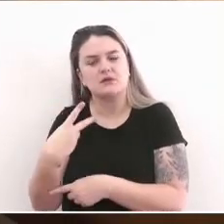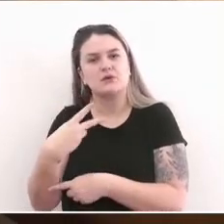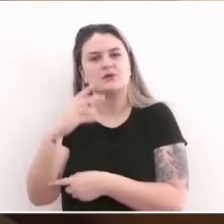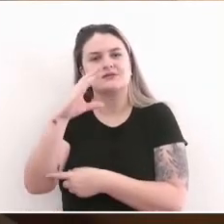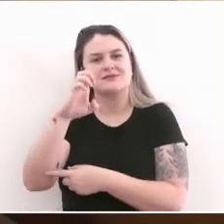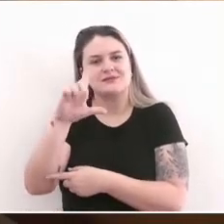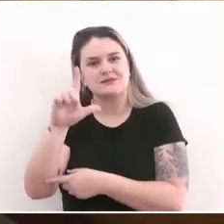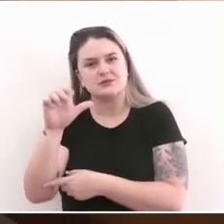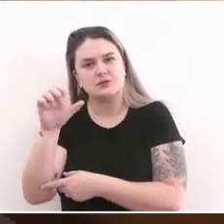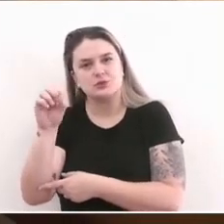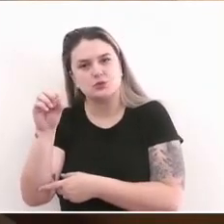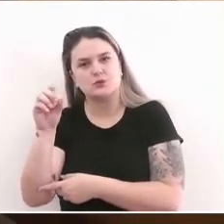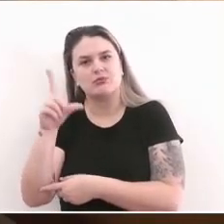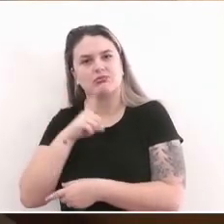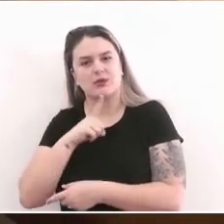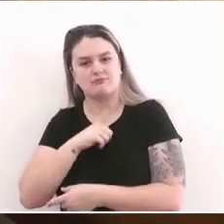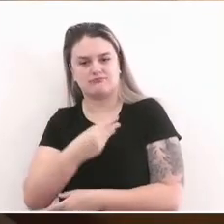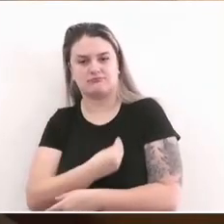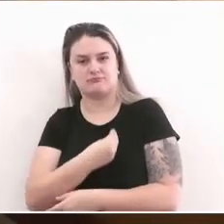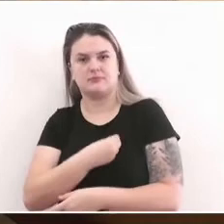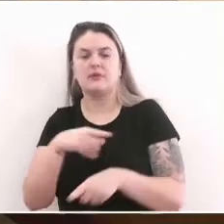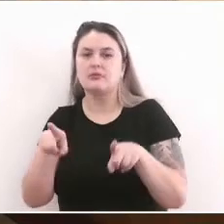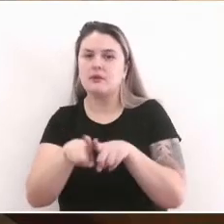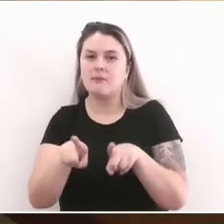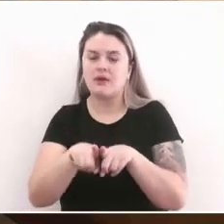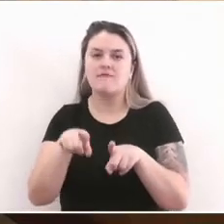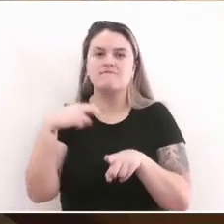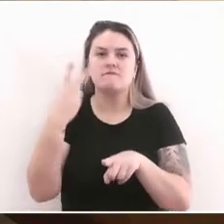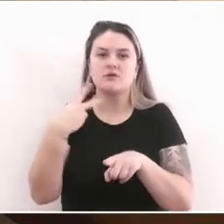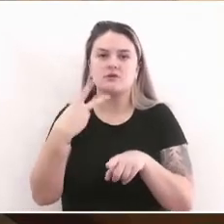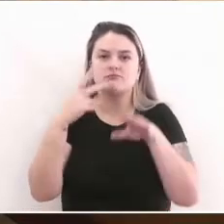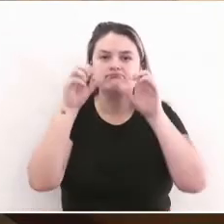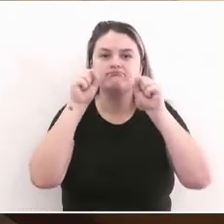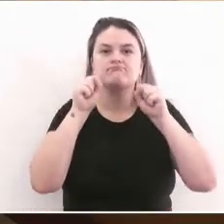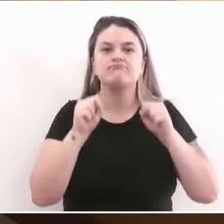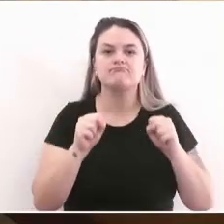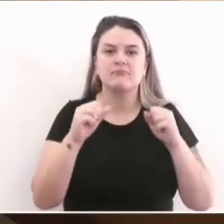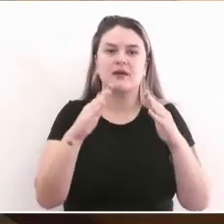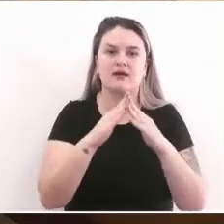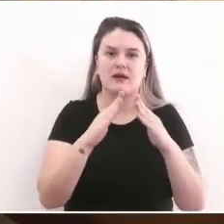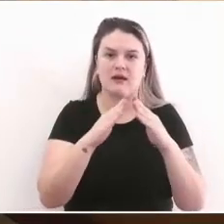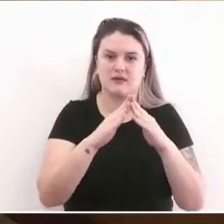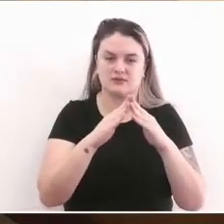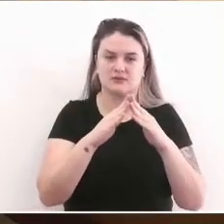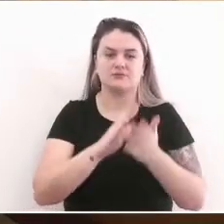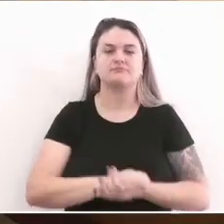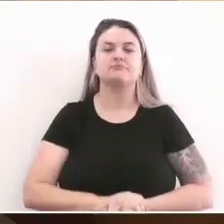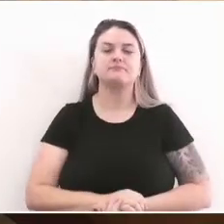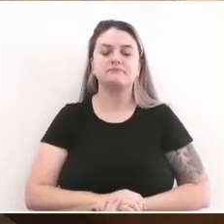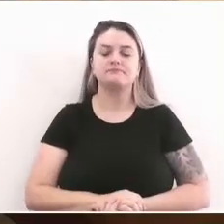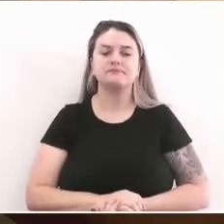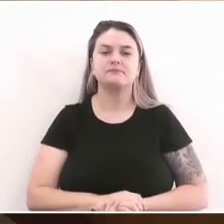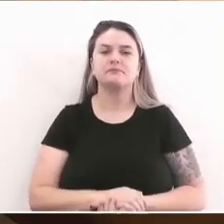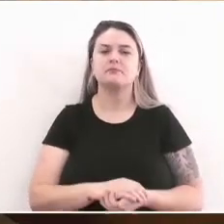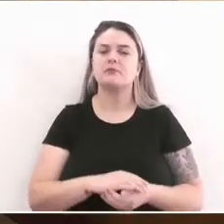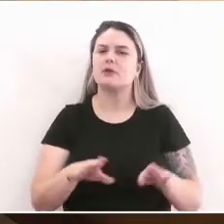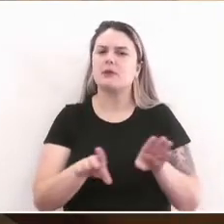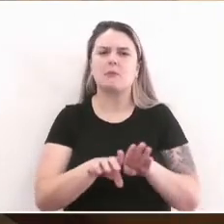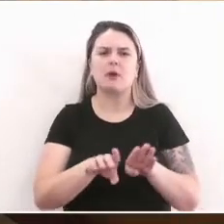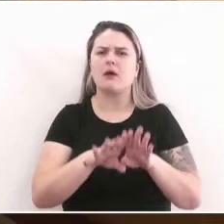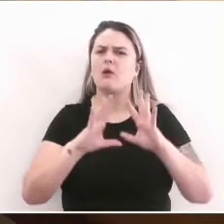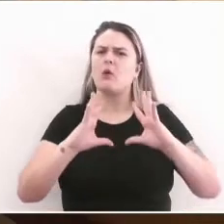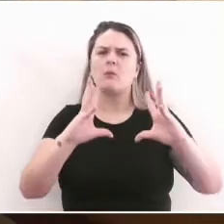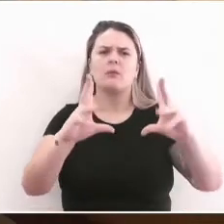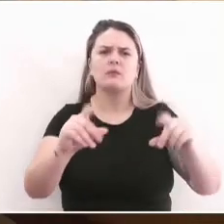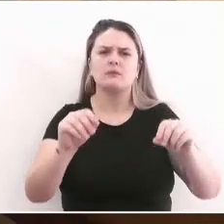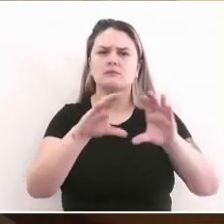a audiência, e também os nossos nobres vereadores que estão assistindo em casa via internet, e também toda a comunidade